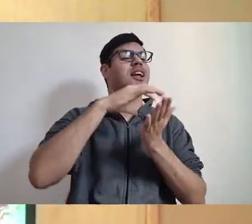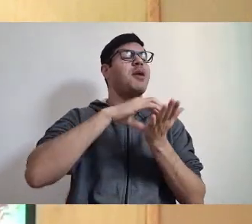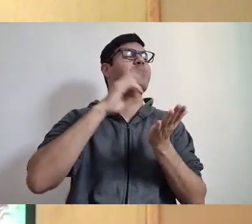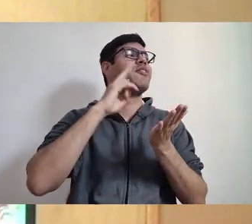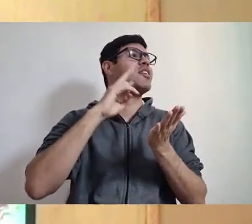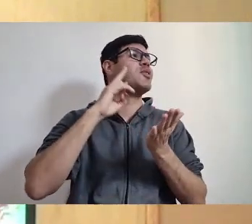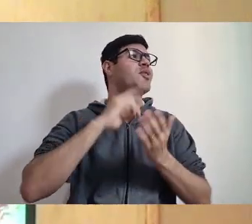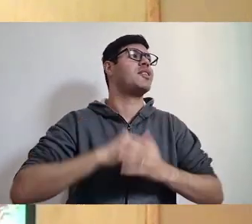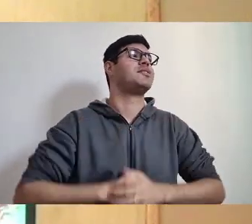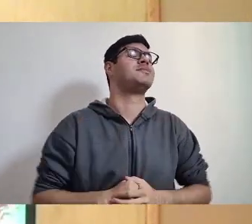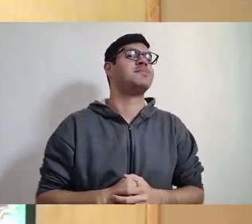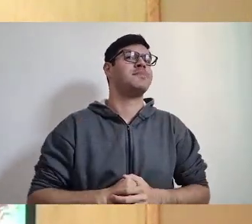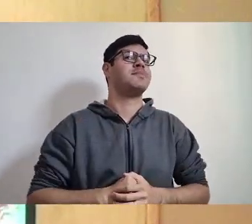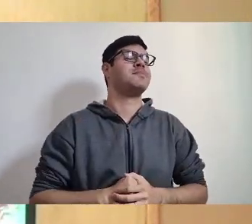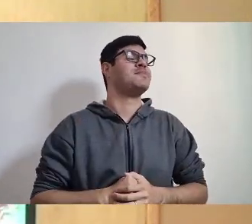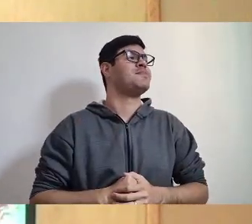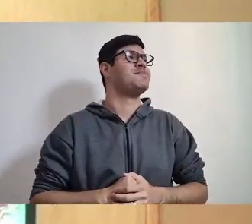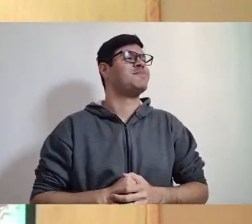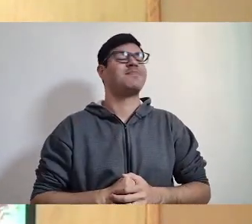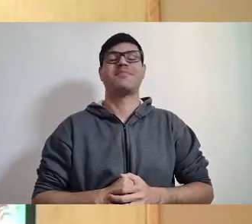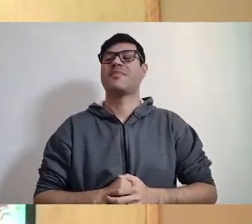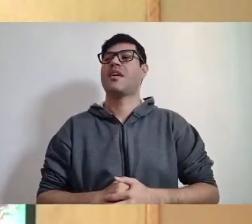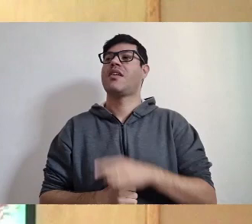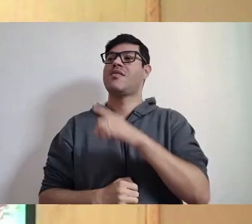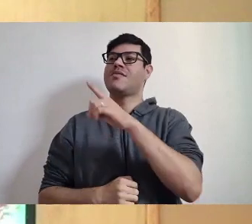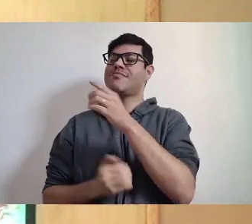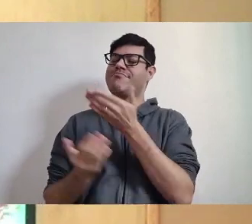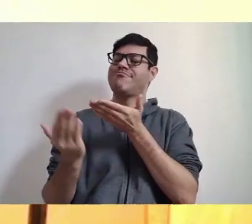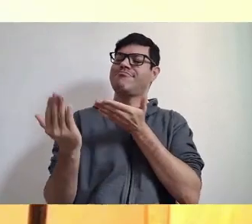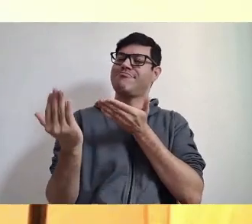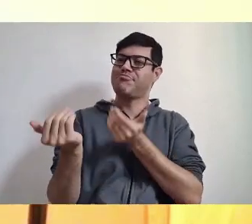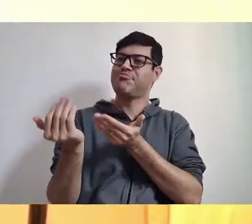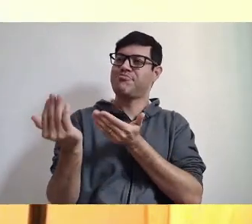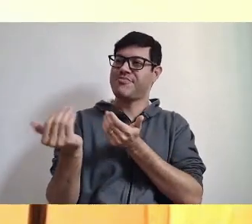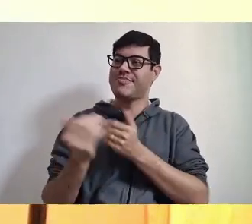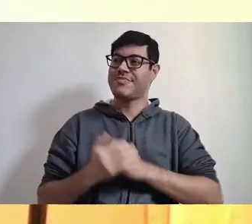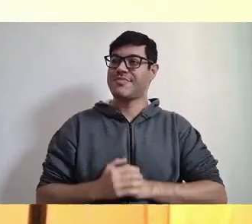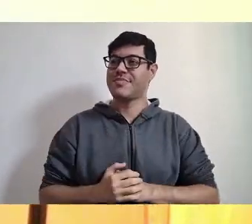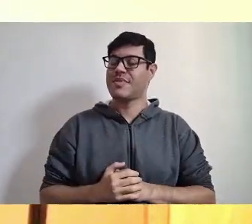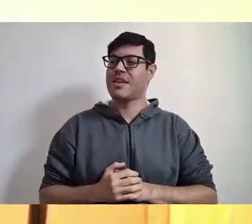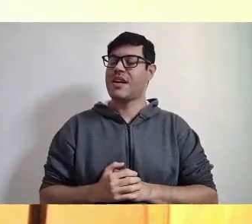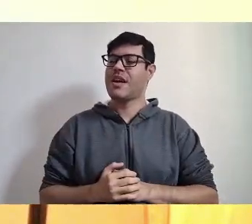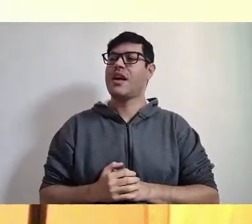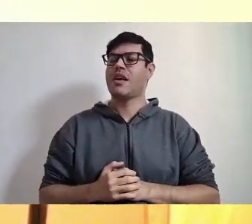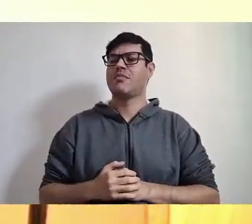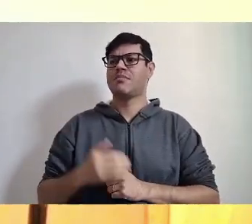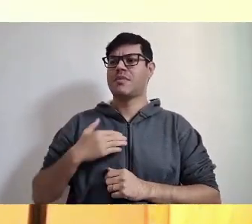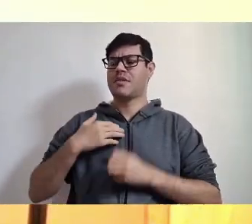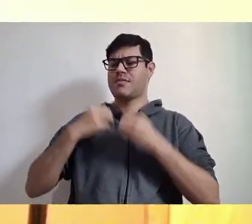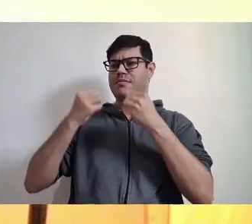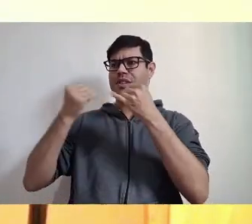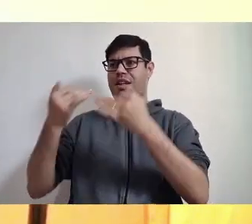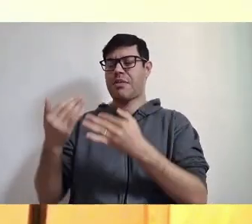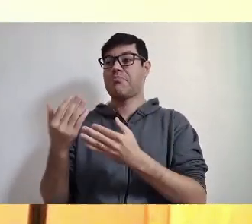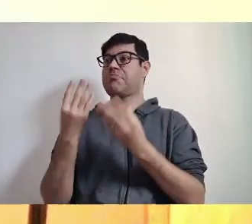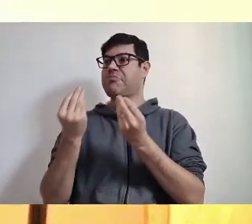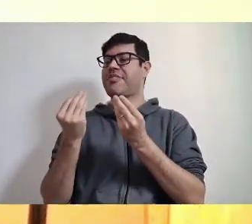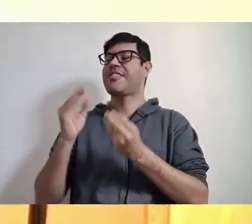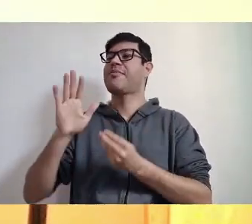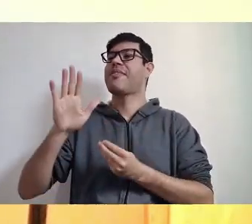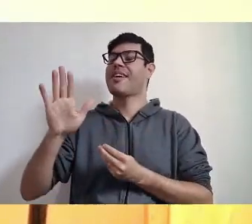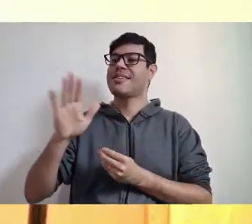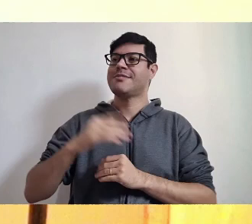bem. Miriam Vanessa, você é jovem e talvez, nós vamos falar muito disso ainda,